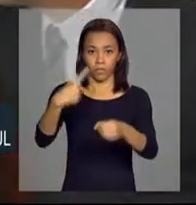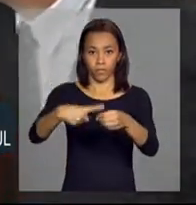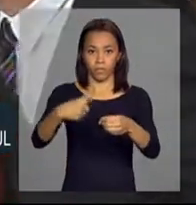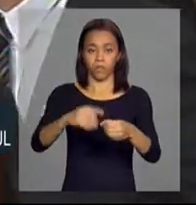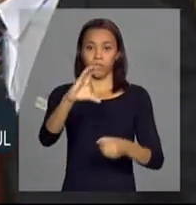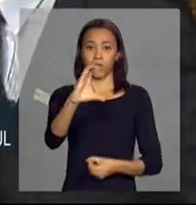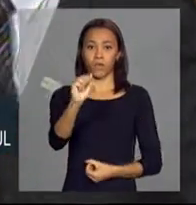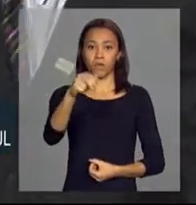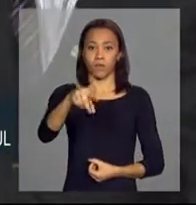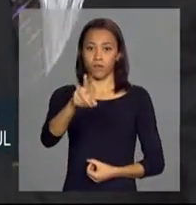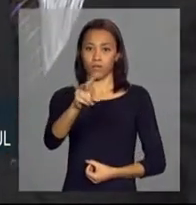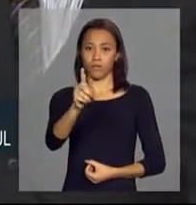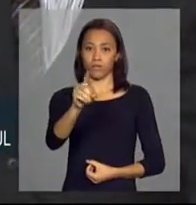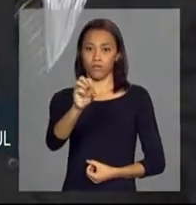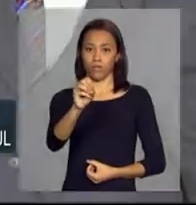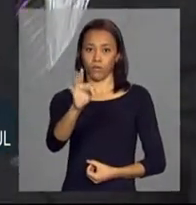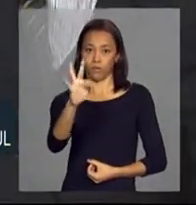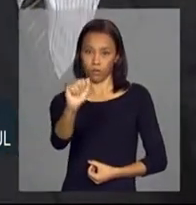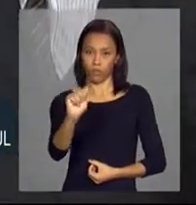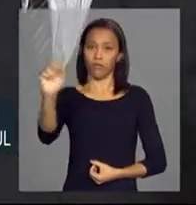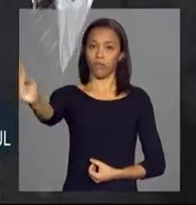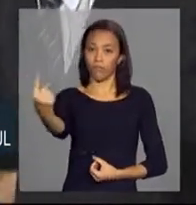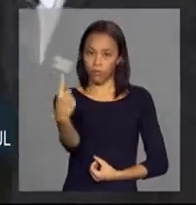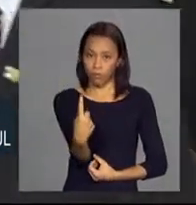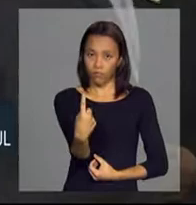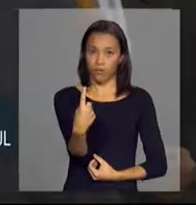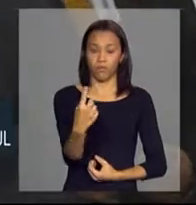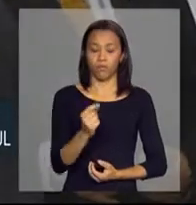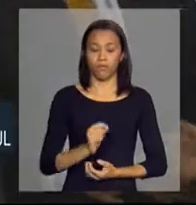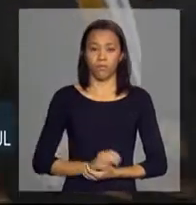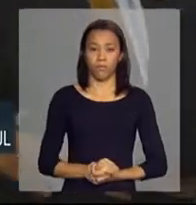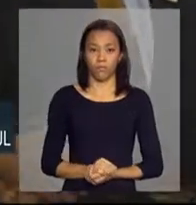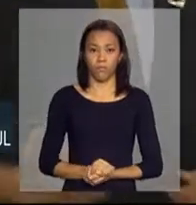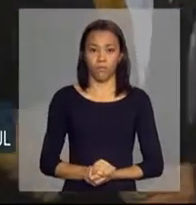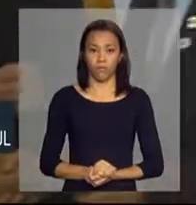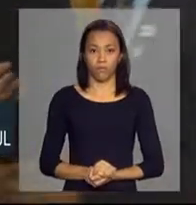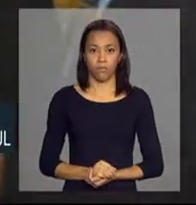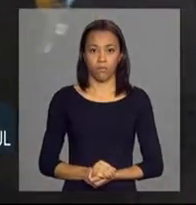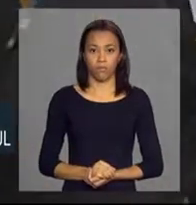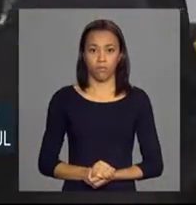Candiota, prefeito Luiz Carlos Folador;